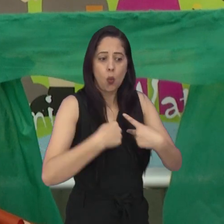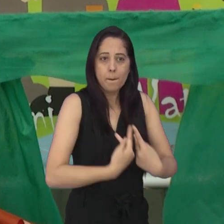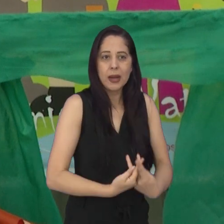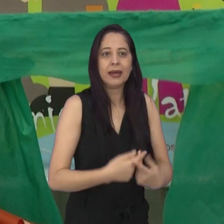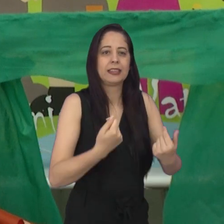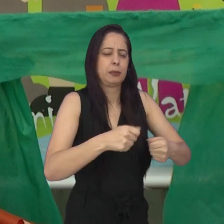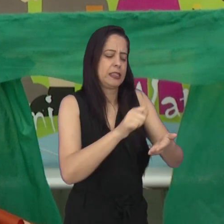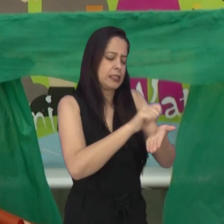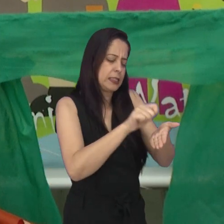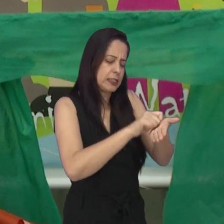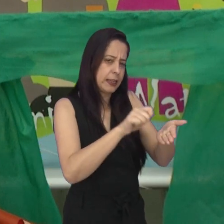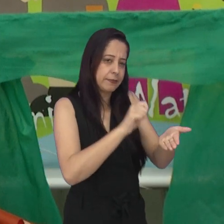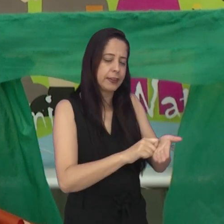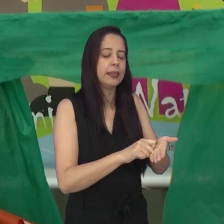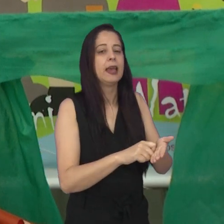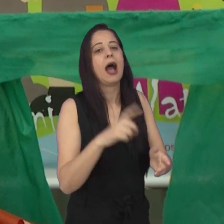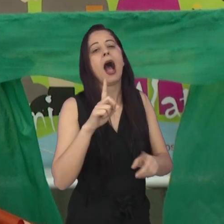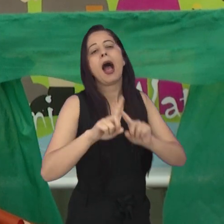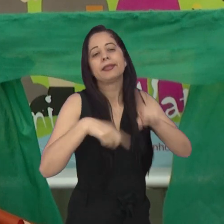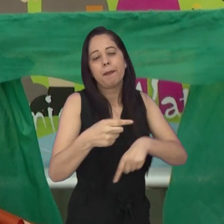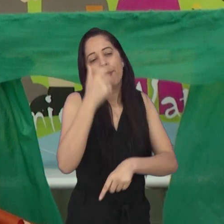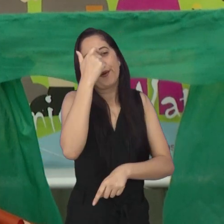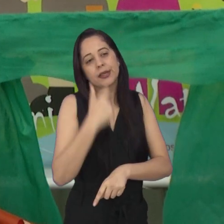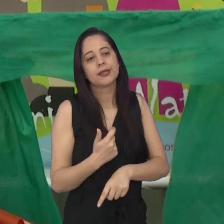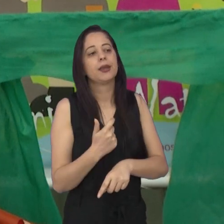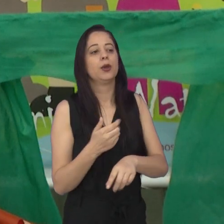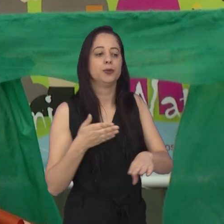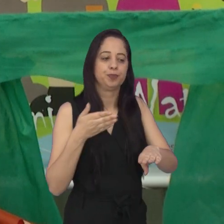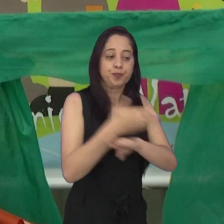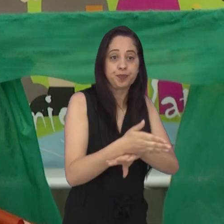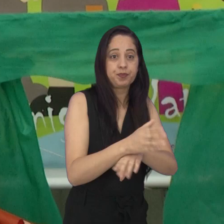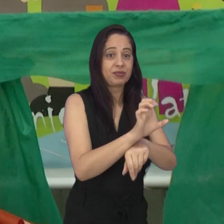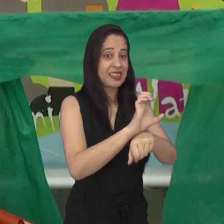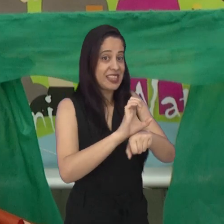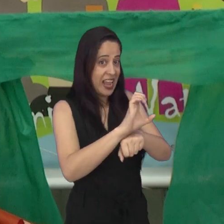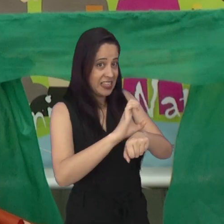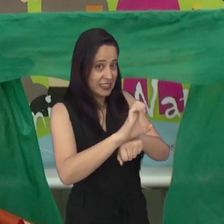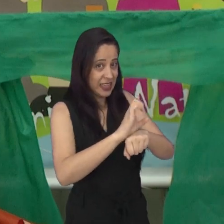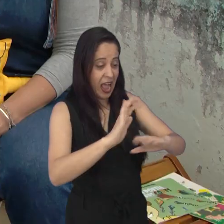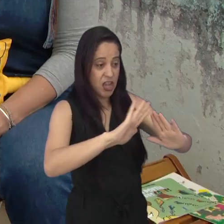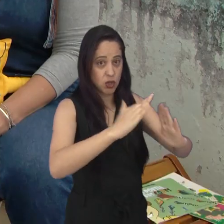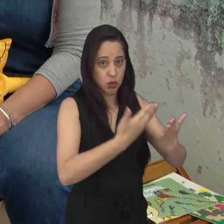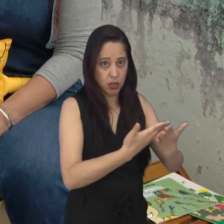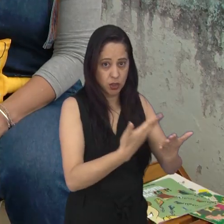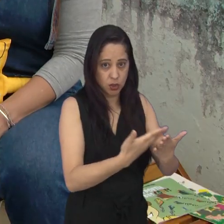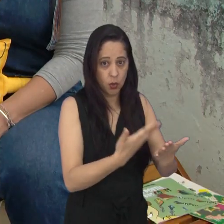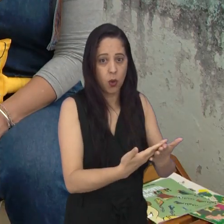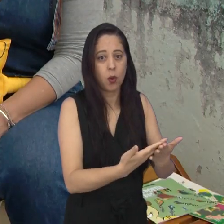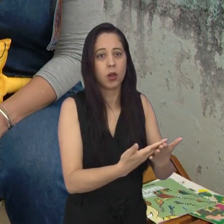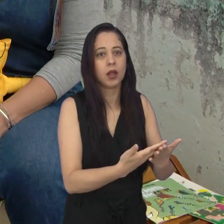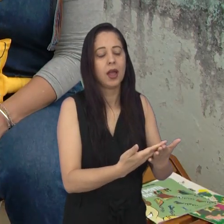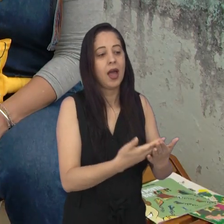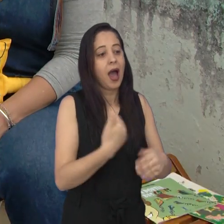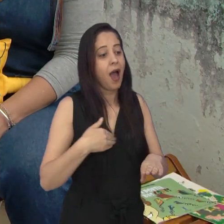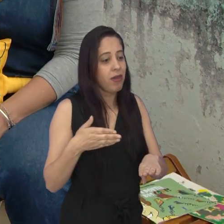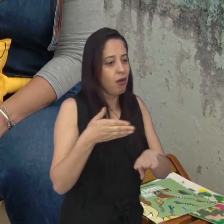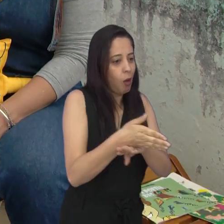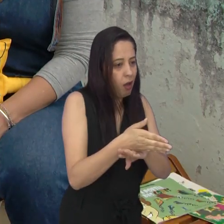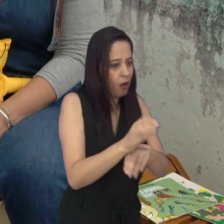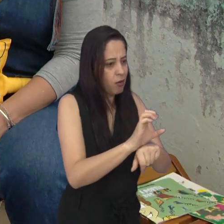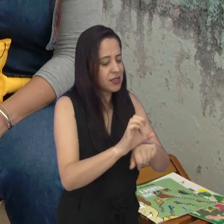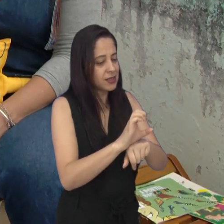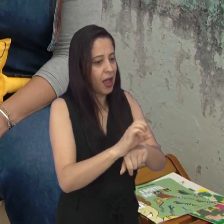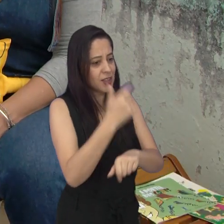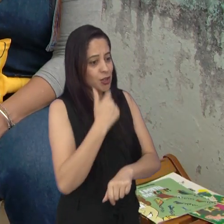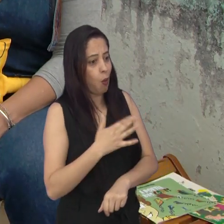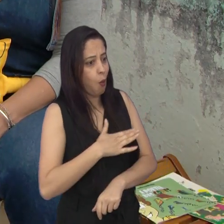E aí tinha que fazer estágio, né? Tinha que trabalhar em escola. E aí comecei a fazer escola e eu comecei a criar gosto por